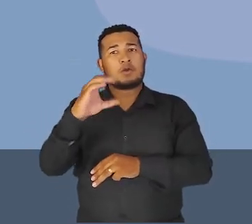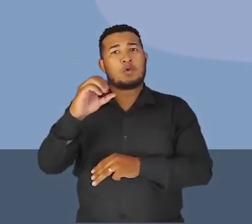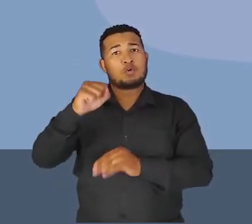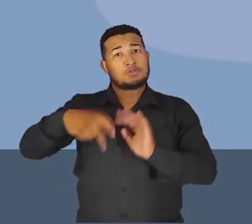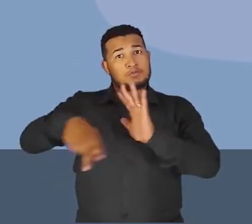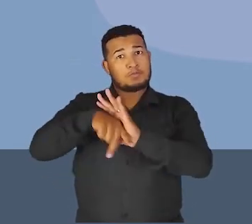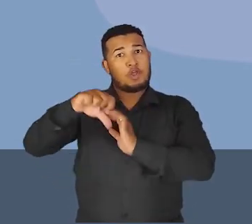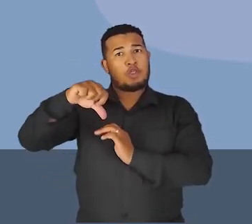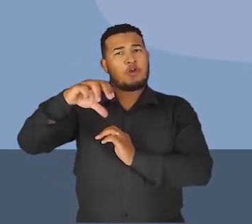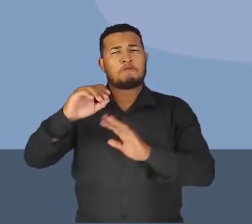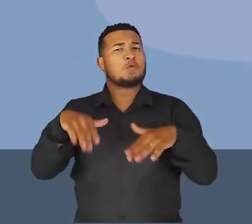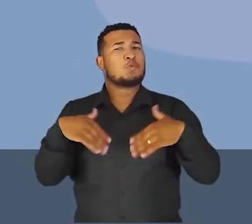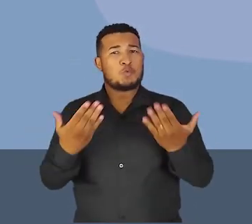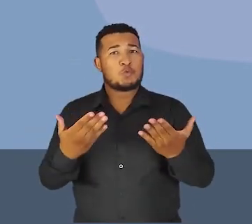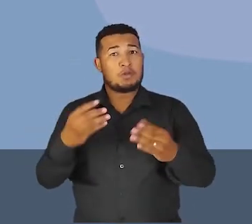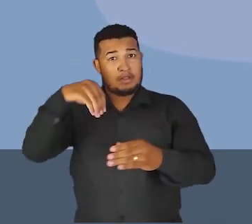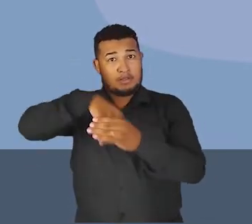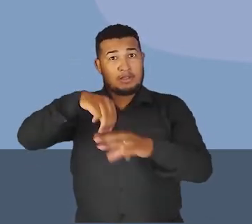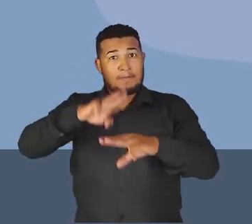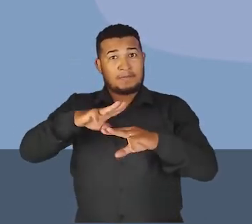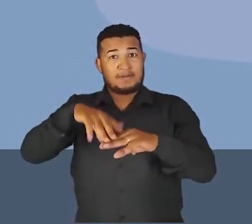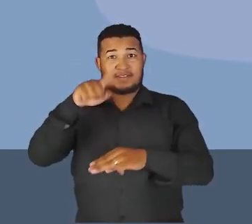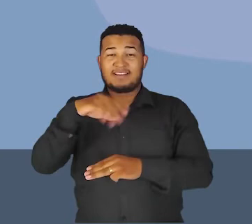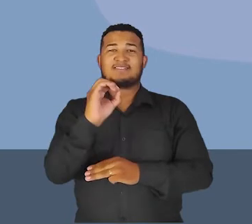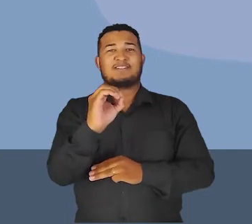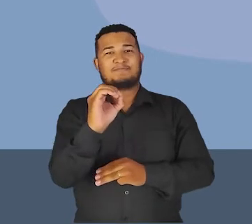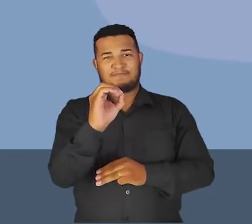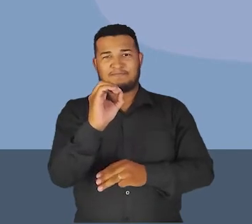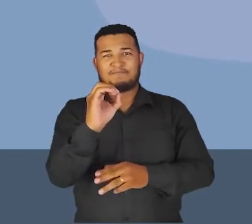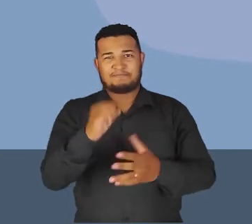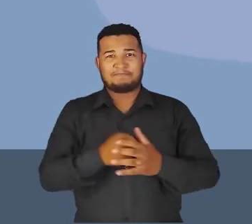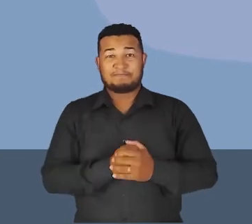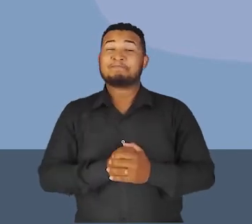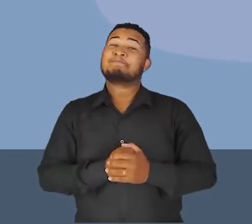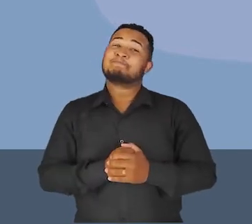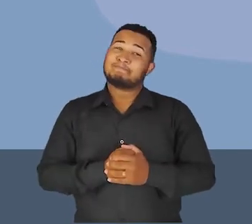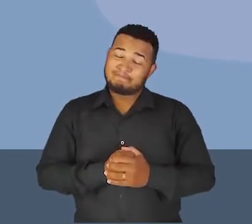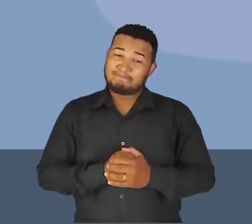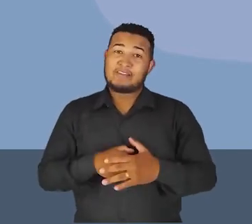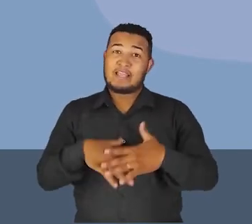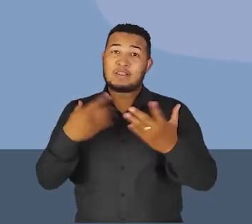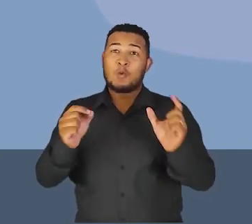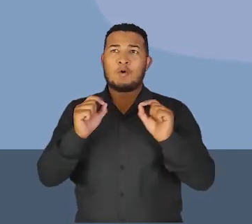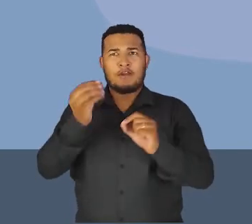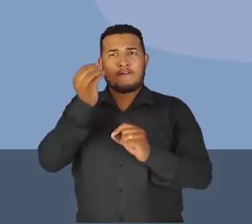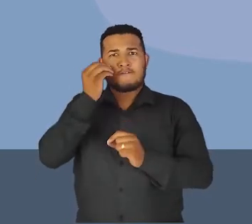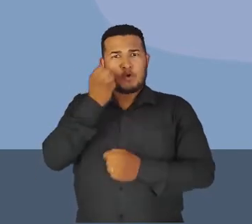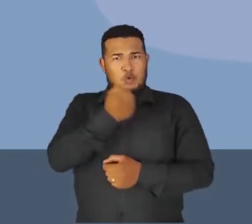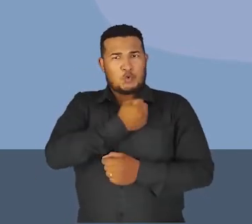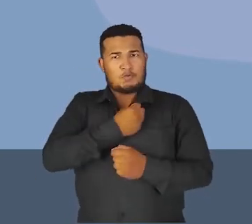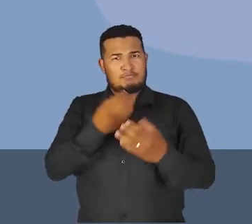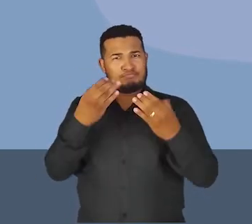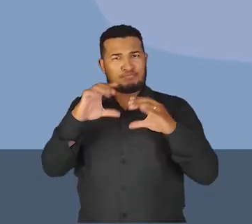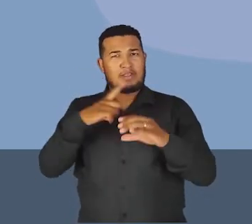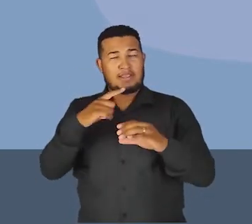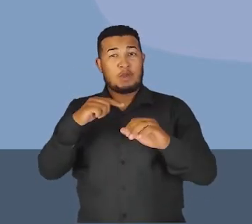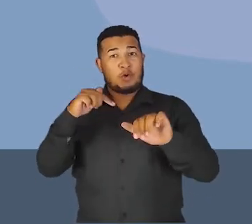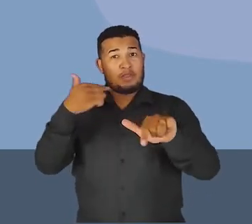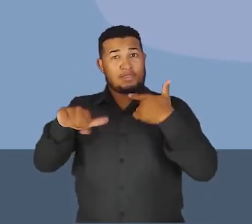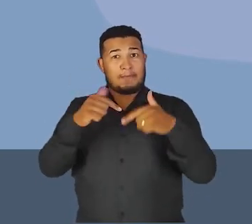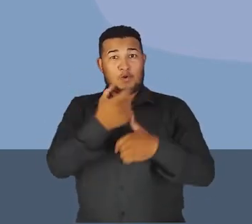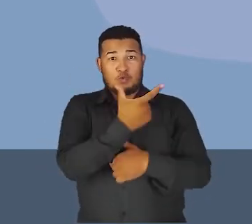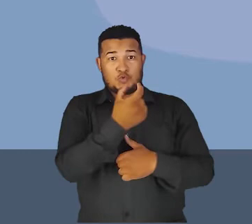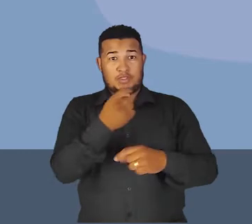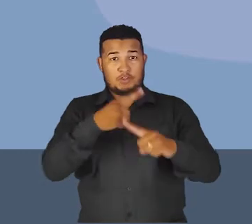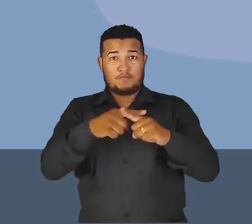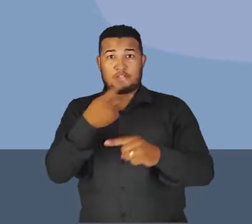cosseno de 90? Em matemática, vale zero. Então, quando nós colocamos esse valor, então ficaria o trabalho sendo 200